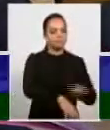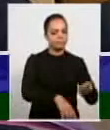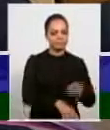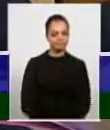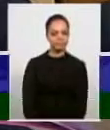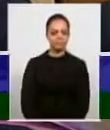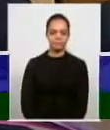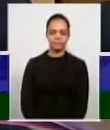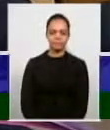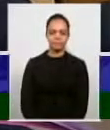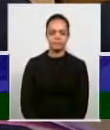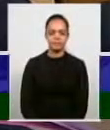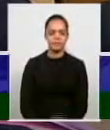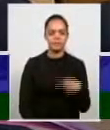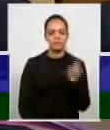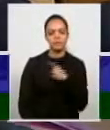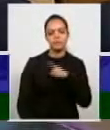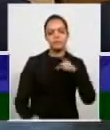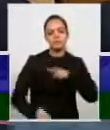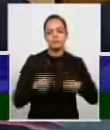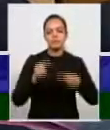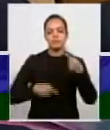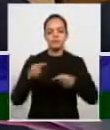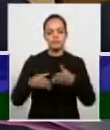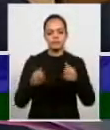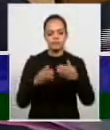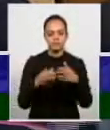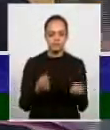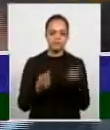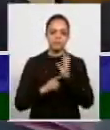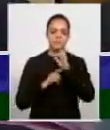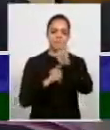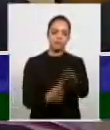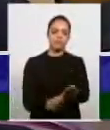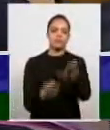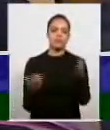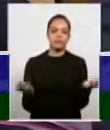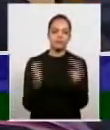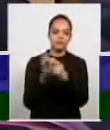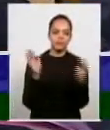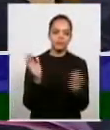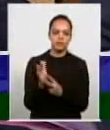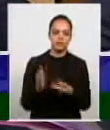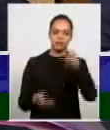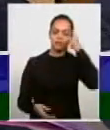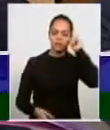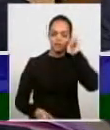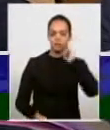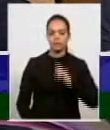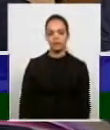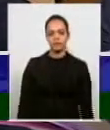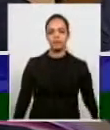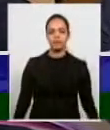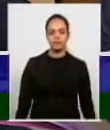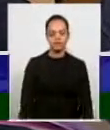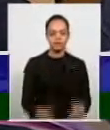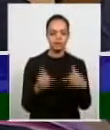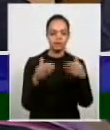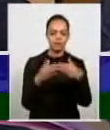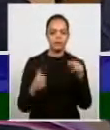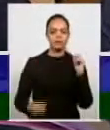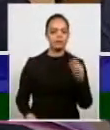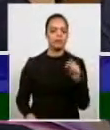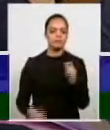Galego. Nós estamos discutindo os requerimentos apresentados na manhã de ontem. Requerimentos